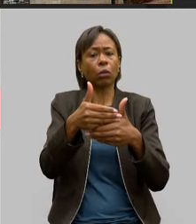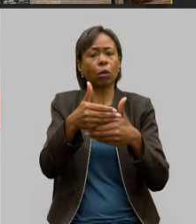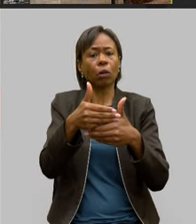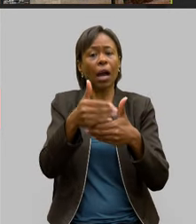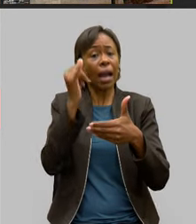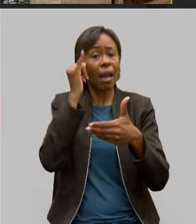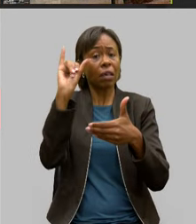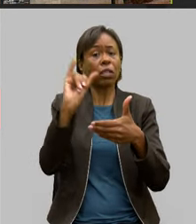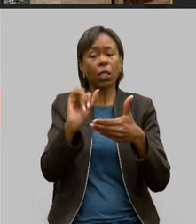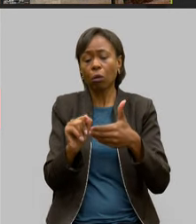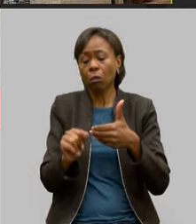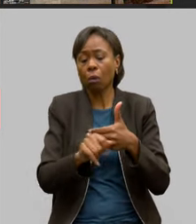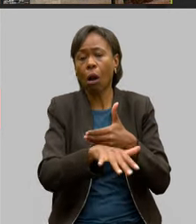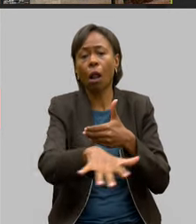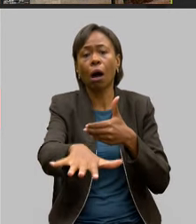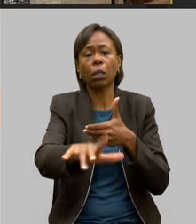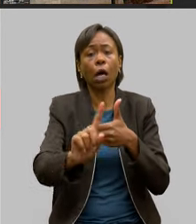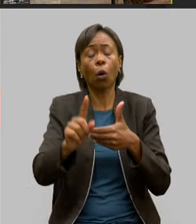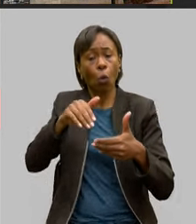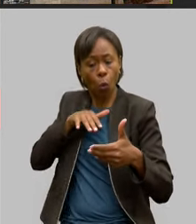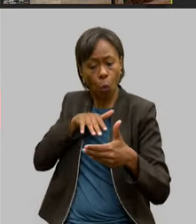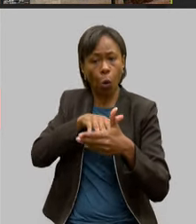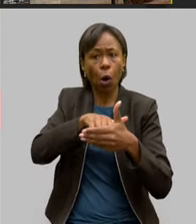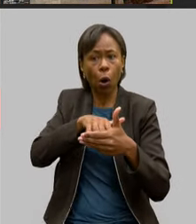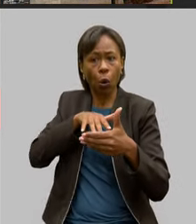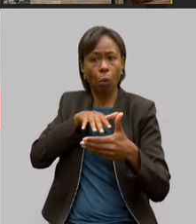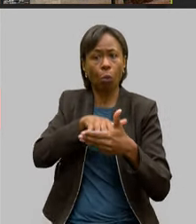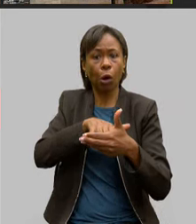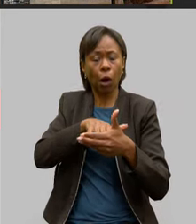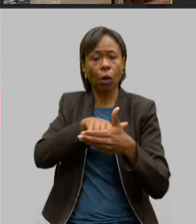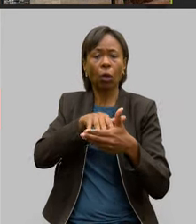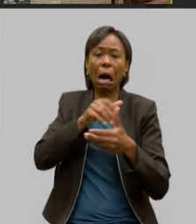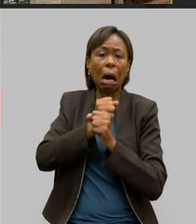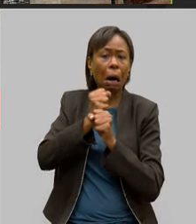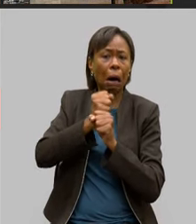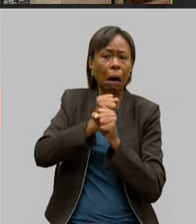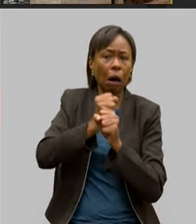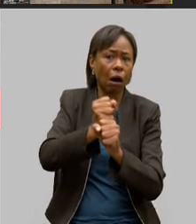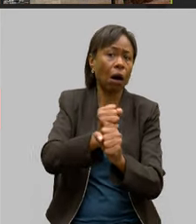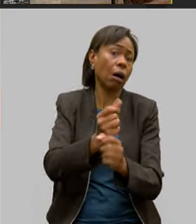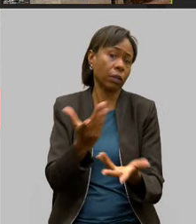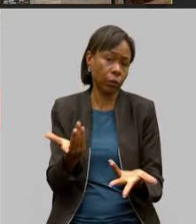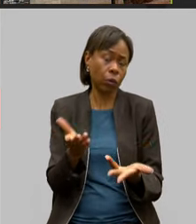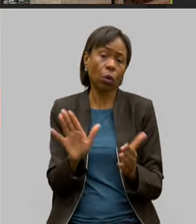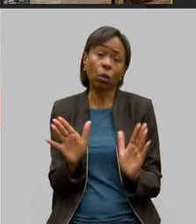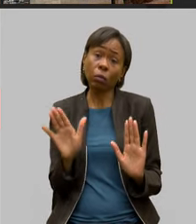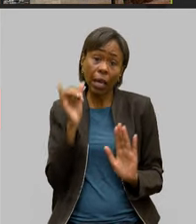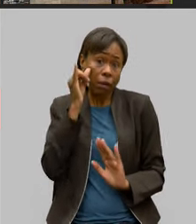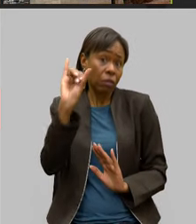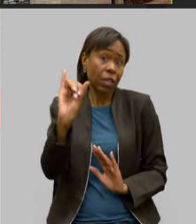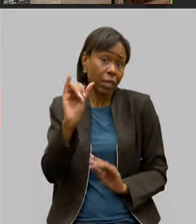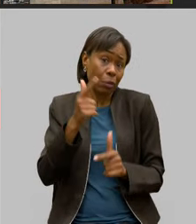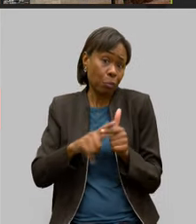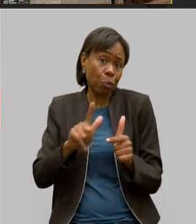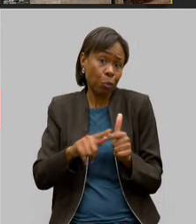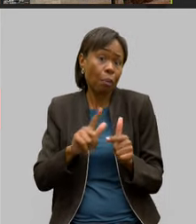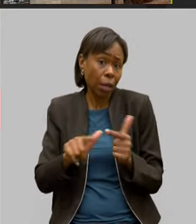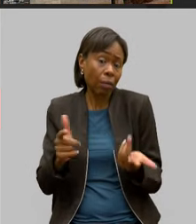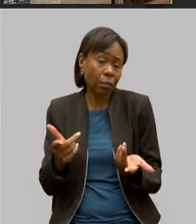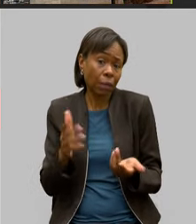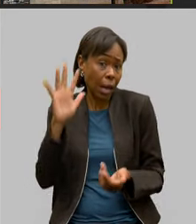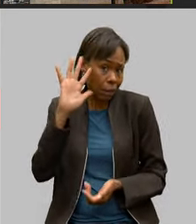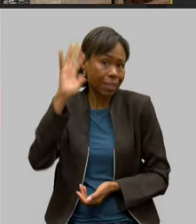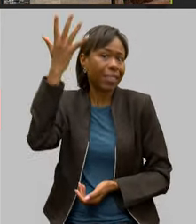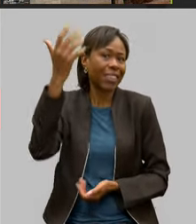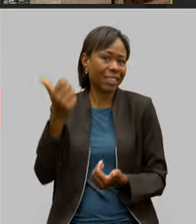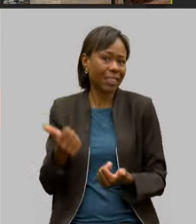por pelo menos 50 100 anos e ainda transformamos um problema numa solução então a gente tem